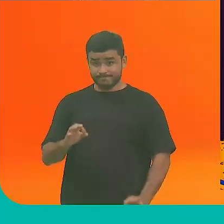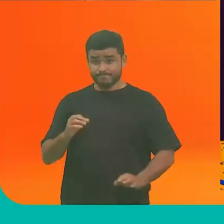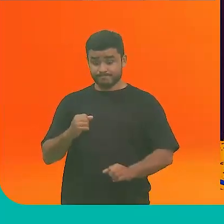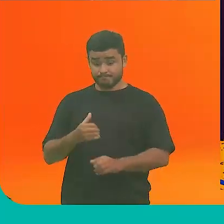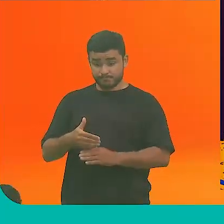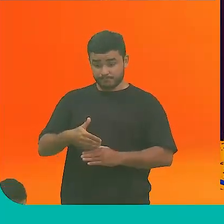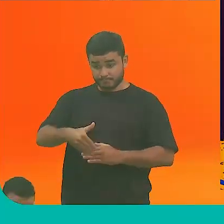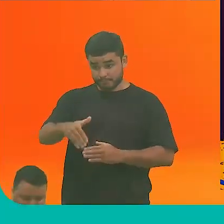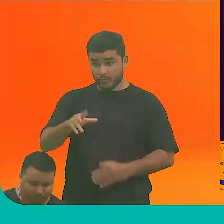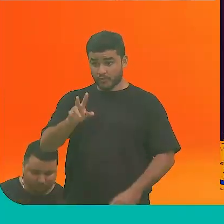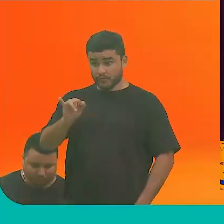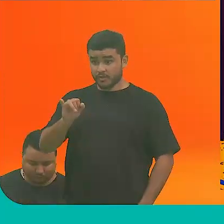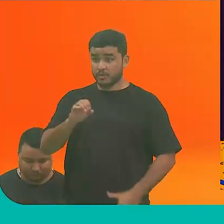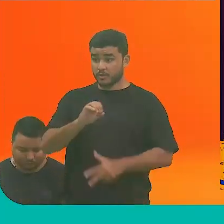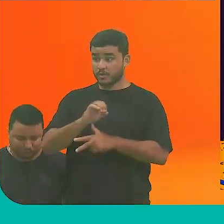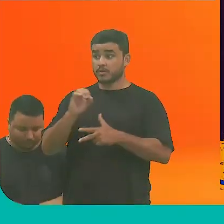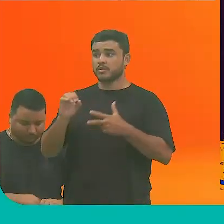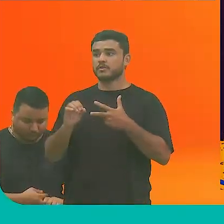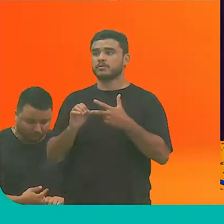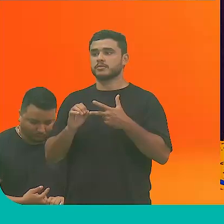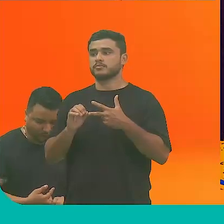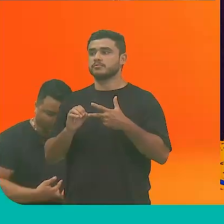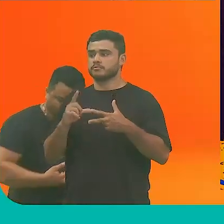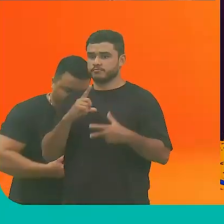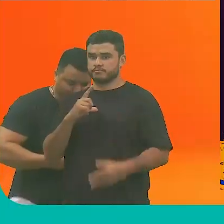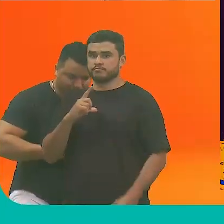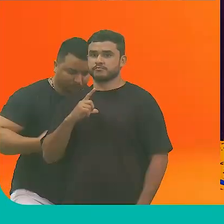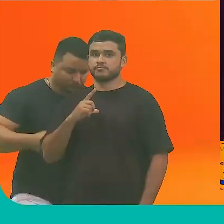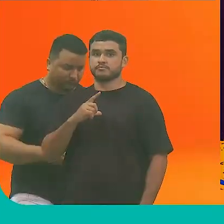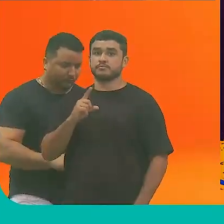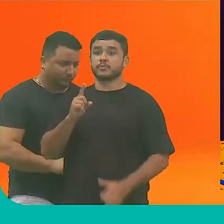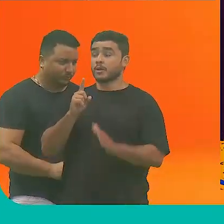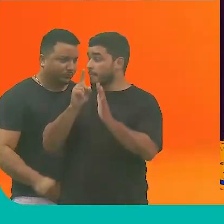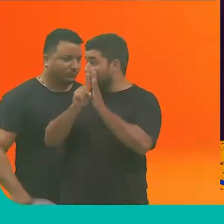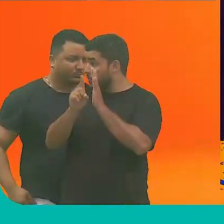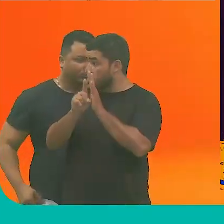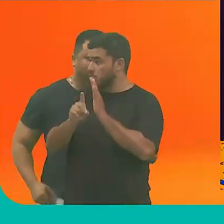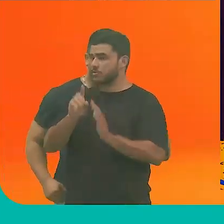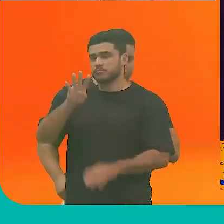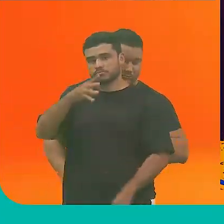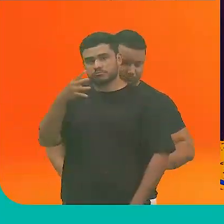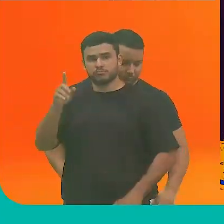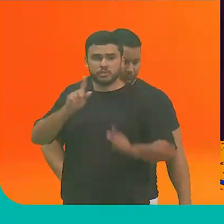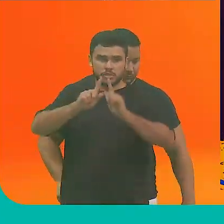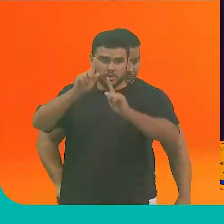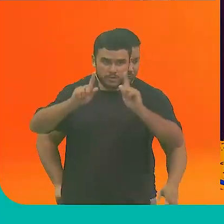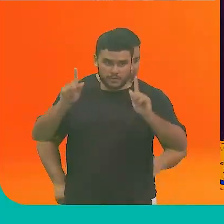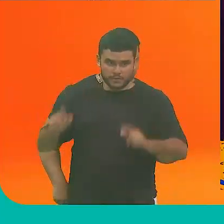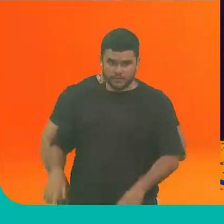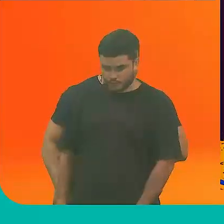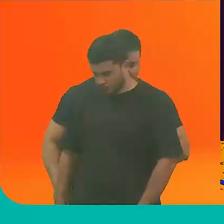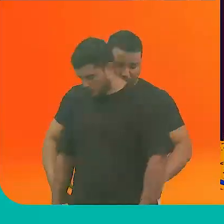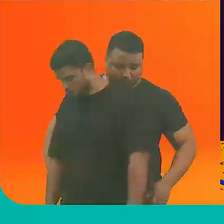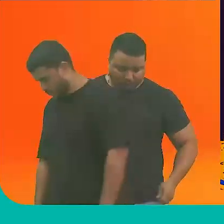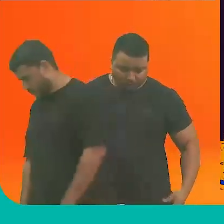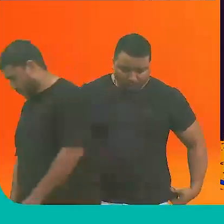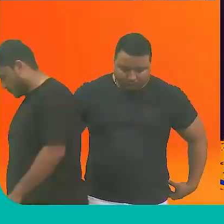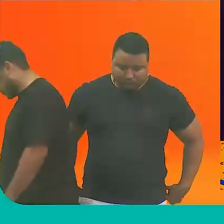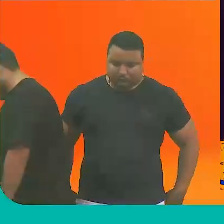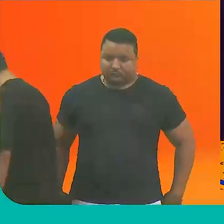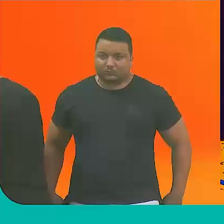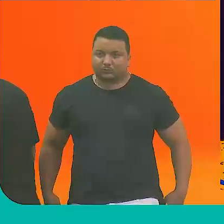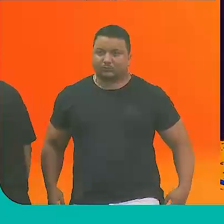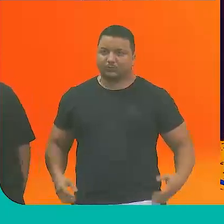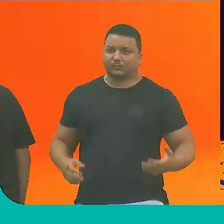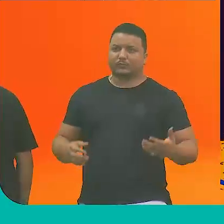uma quantidade de questões ainda maior de tabelas e gráficos. Aí tu vai dizer assim, Jorge, por que tu